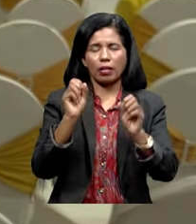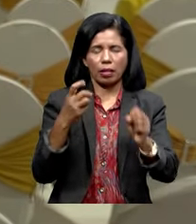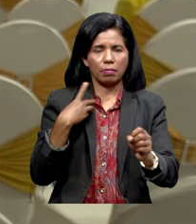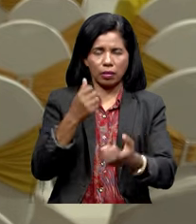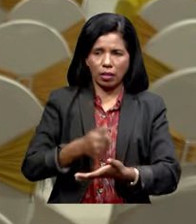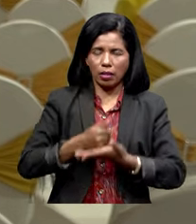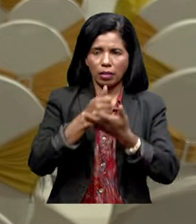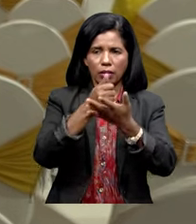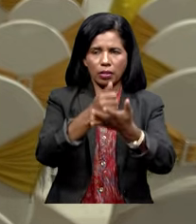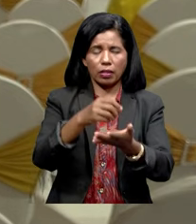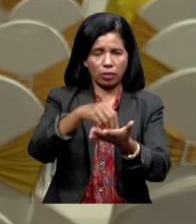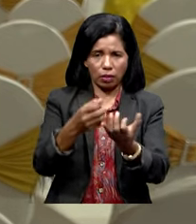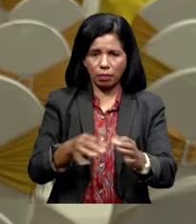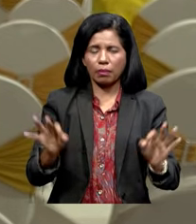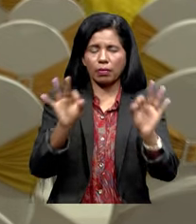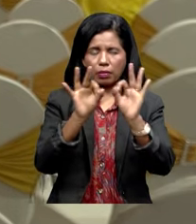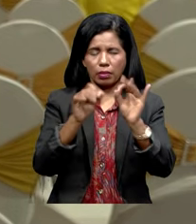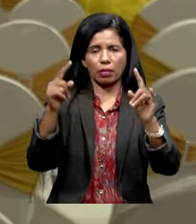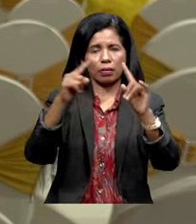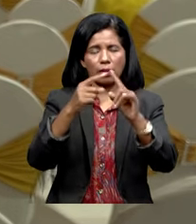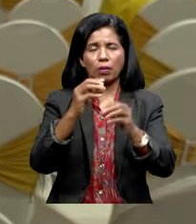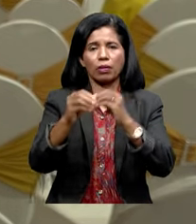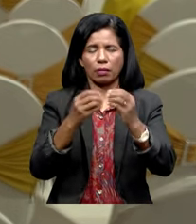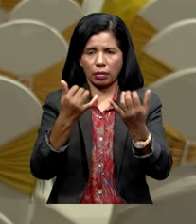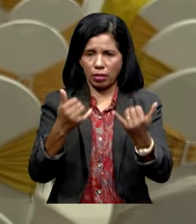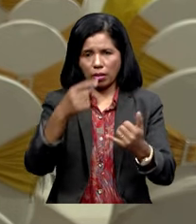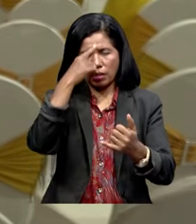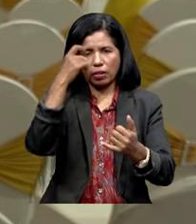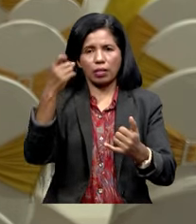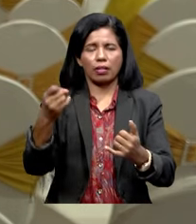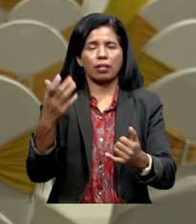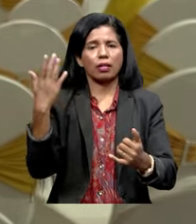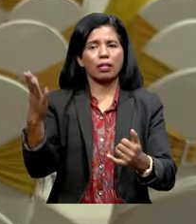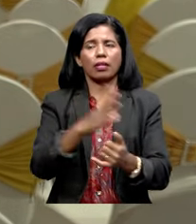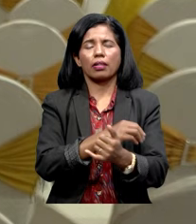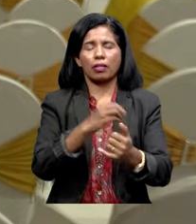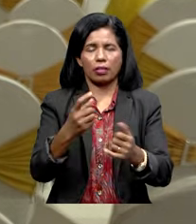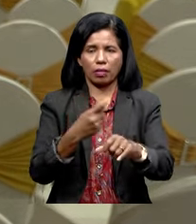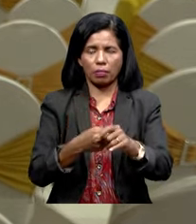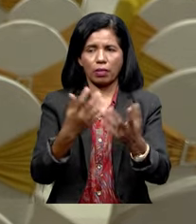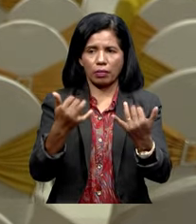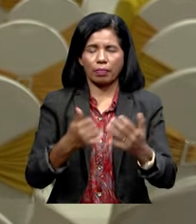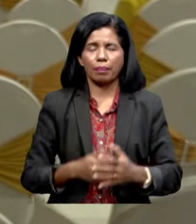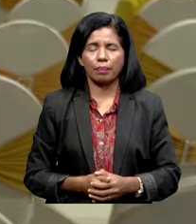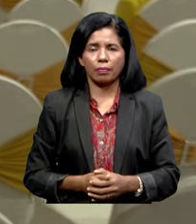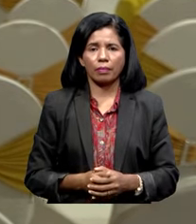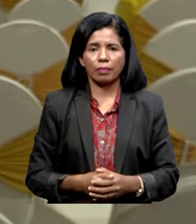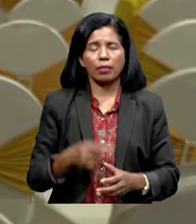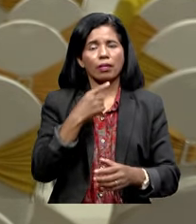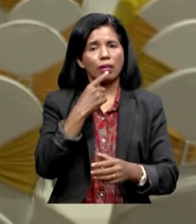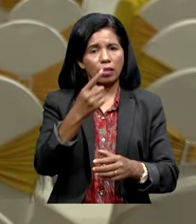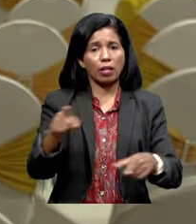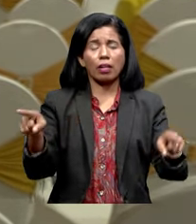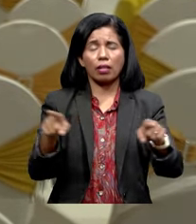e seta o prioridade ba assunto de ne tamba e a doni relevância à situação atual. Fernanda Lai Hactuir,